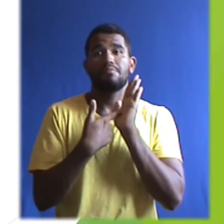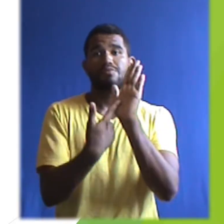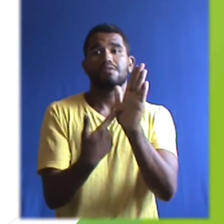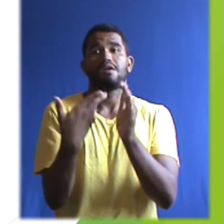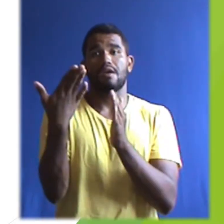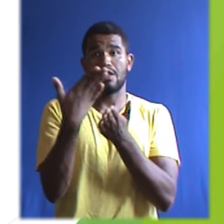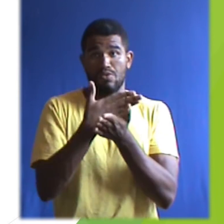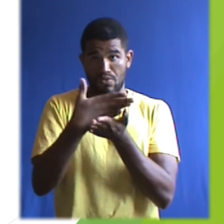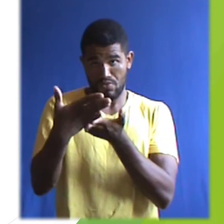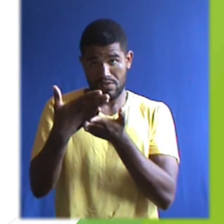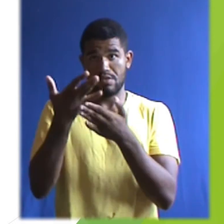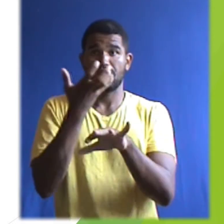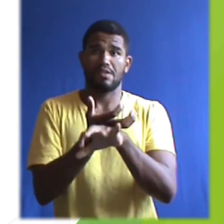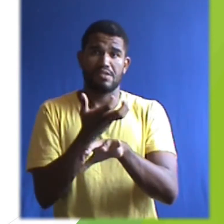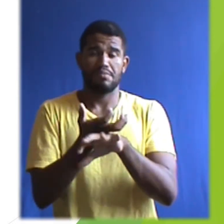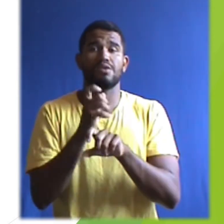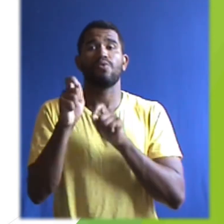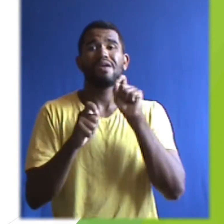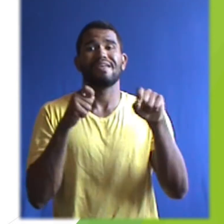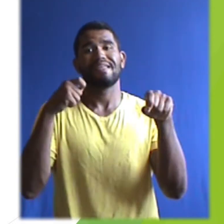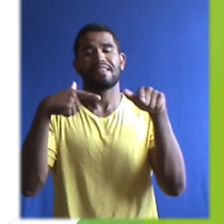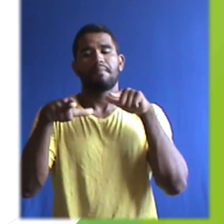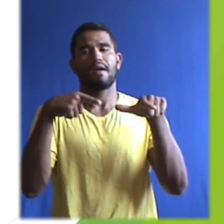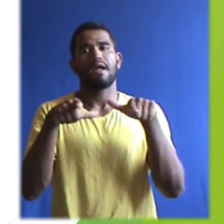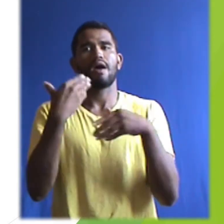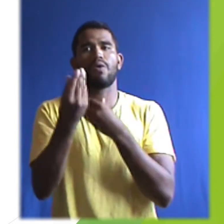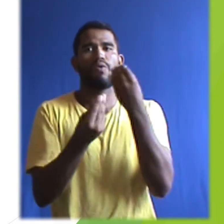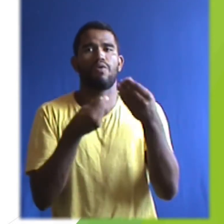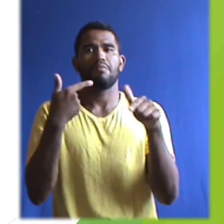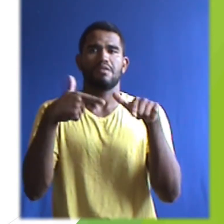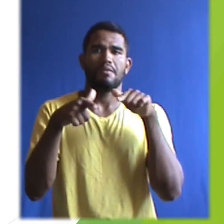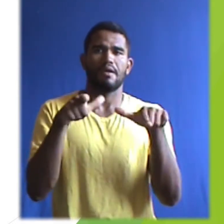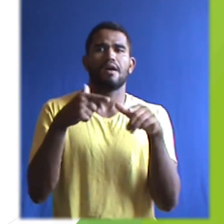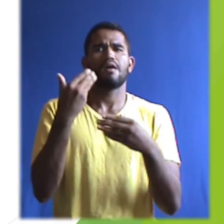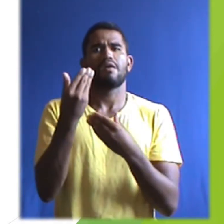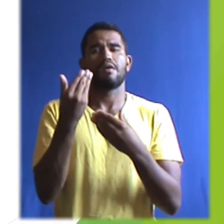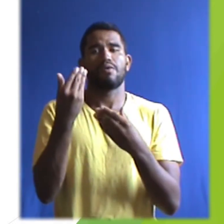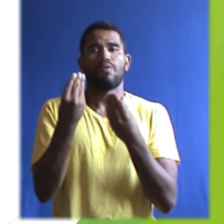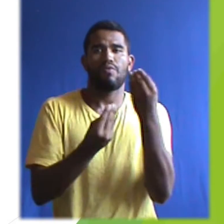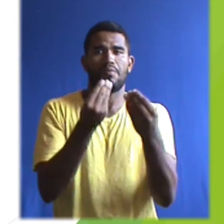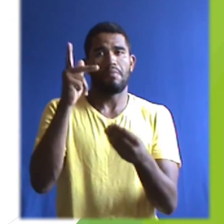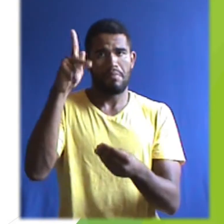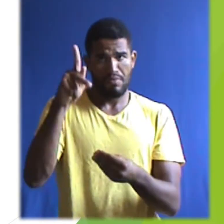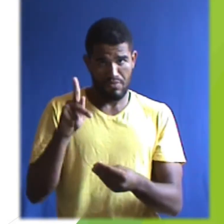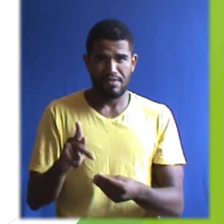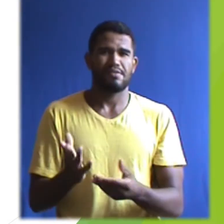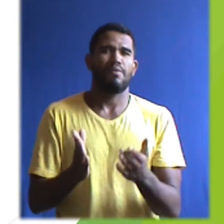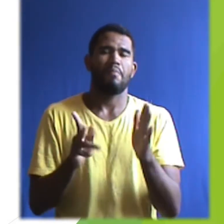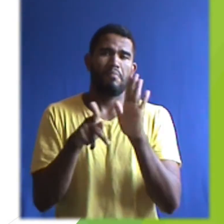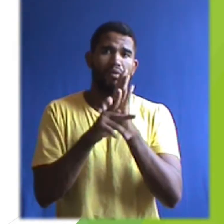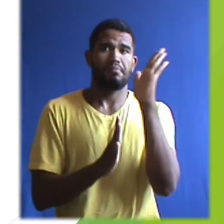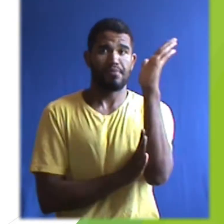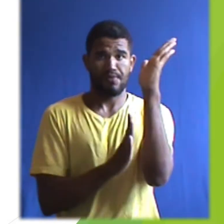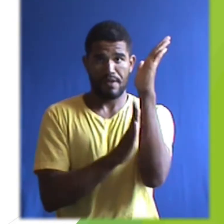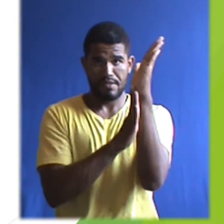Então, eu vou nesse vídeo apresentar a parte introdutória da nossa disciplina, né? Só o que a gente vai trabalhar, como